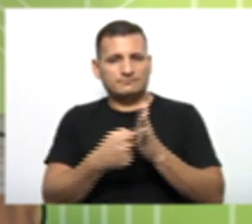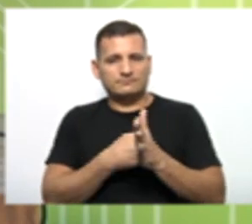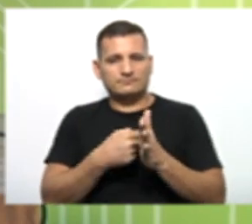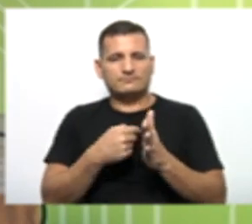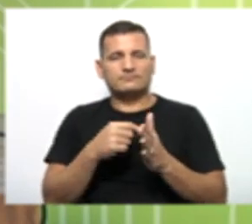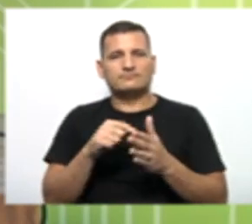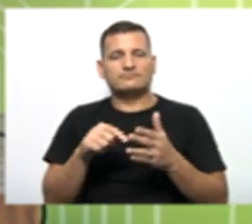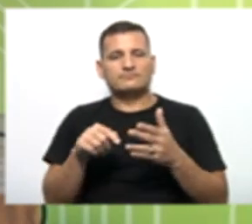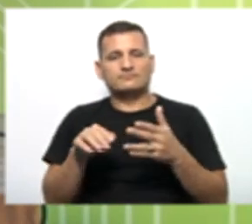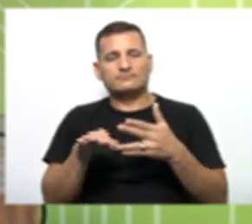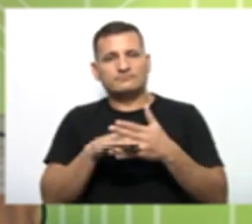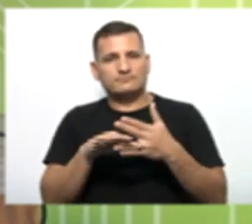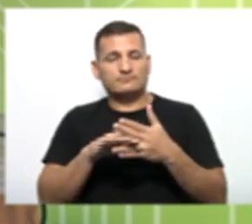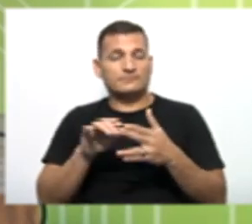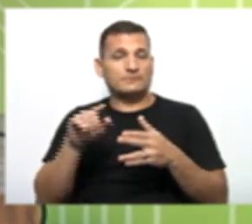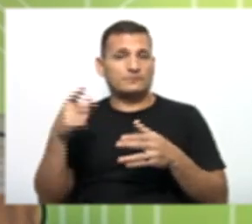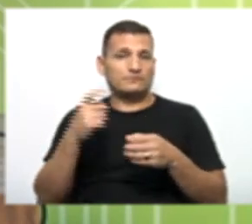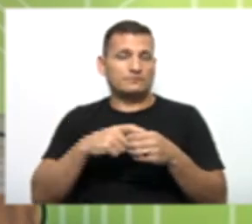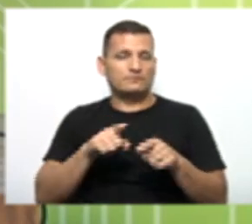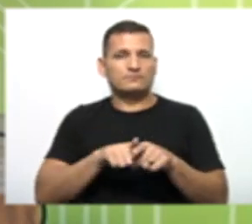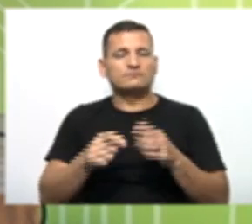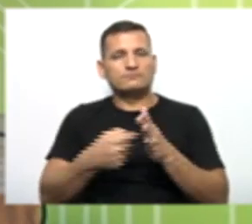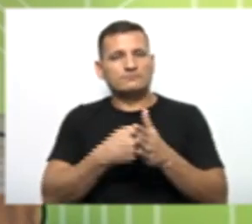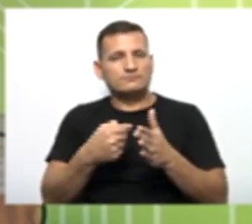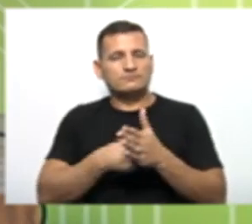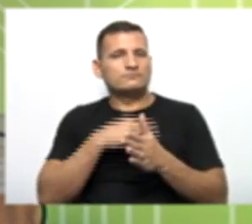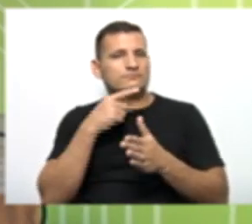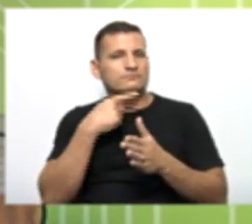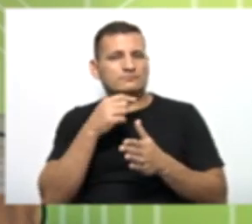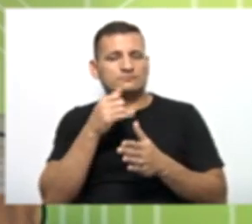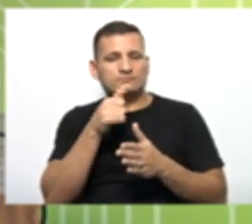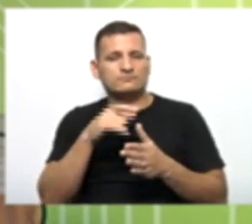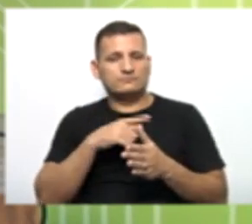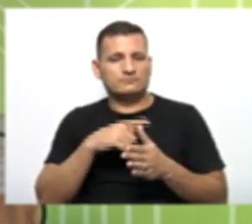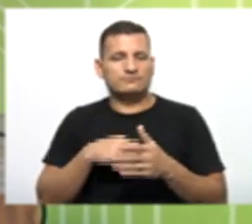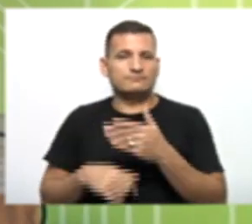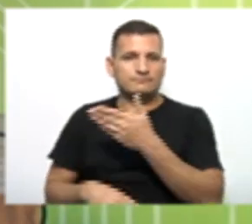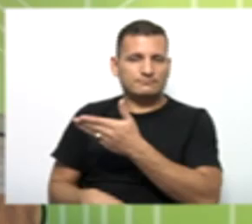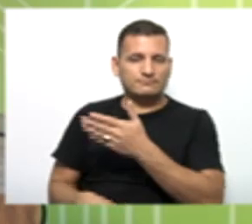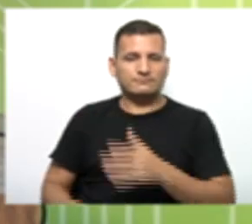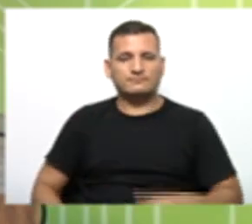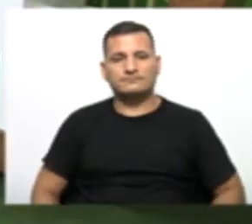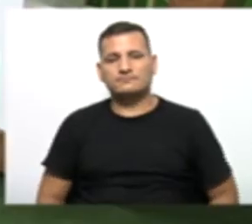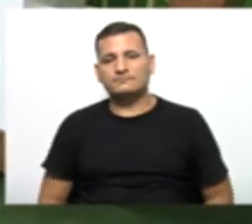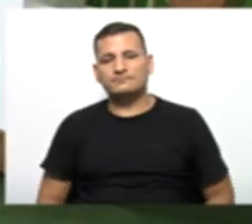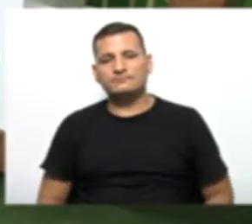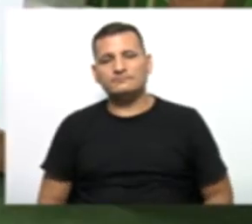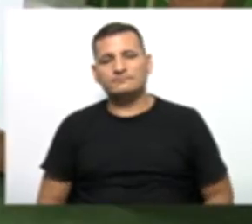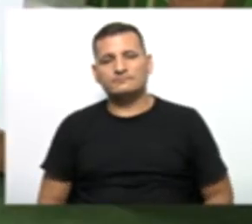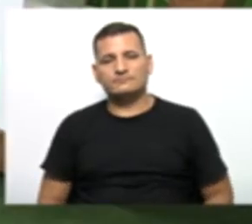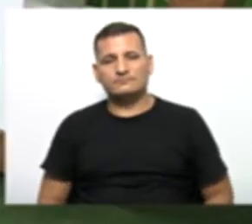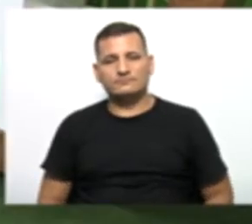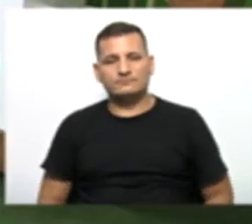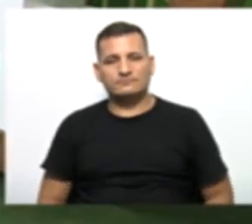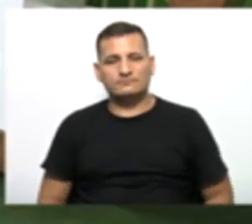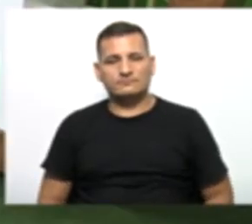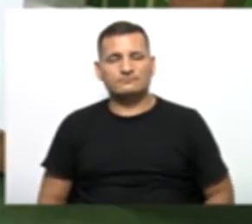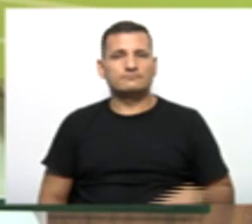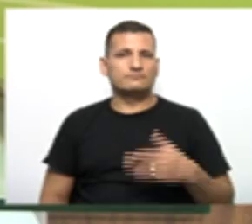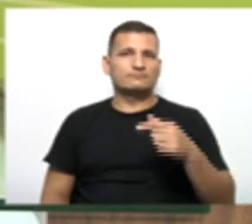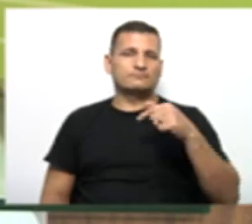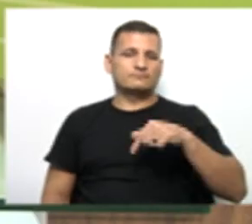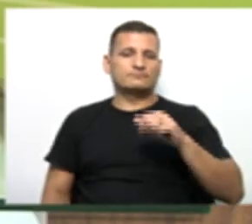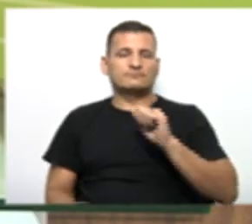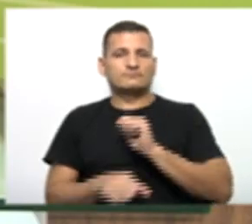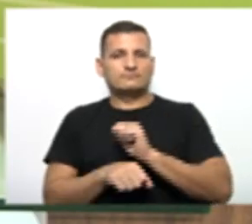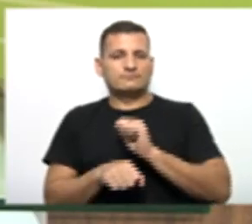esse intervalo e logo mais também quaisquer dúvidas que vocês possam ter. Né, professora Márcia? Exatamente, professor Willis. Estamos aqui aguardando